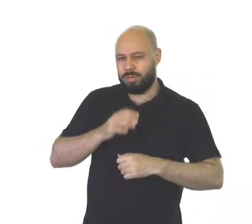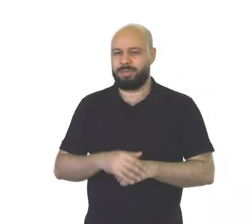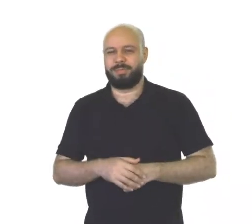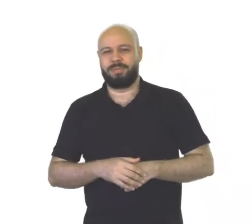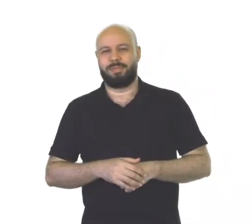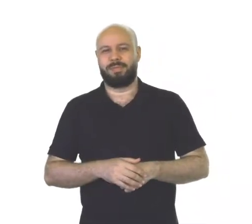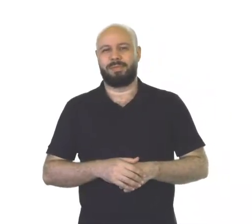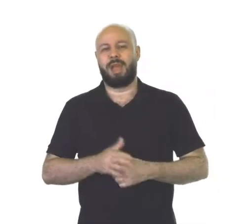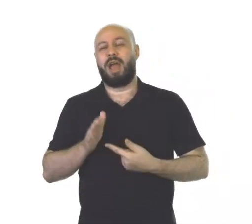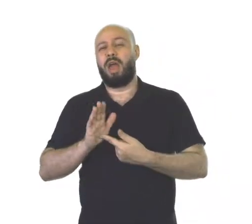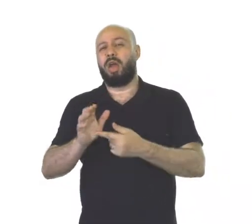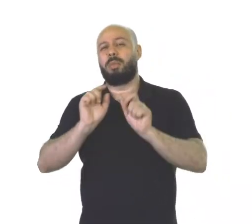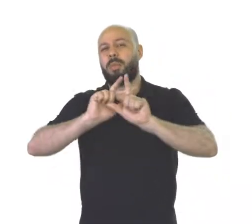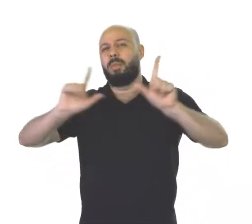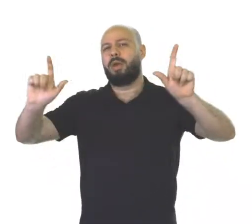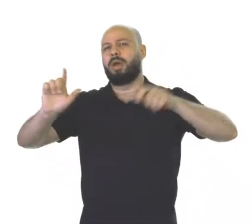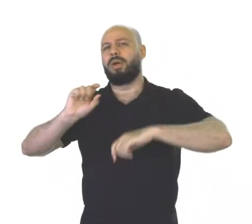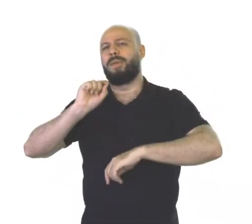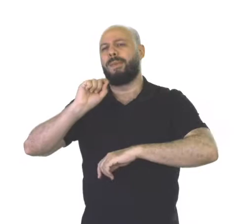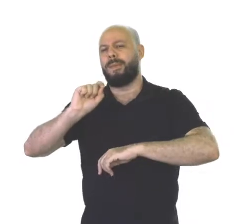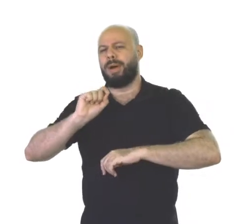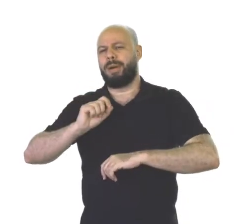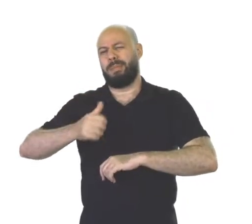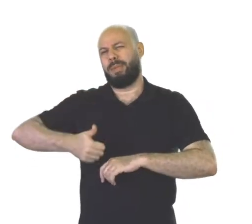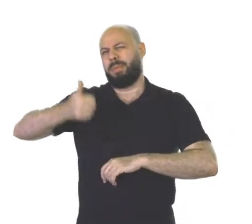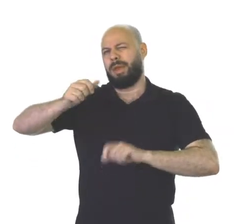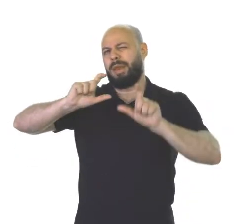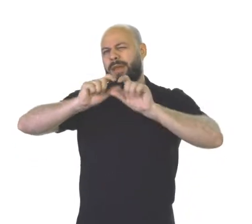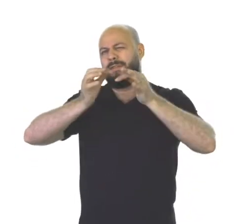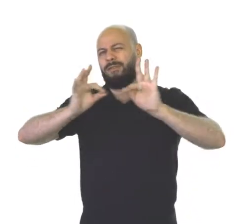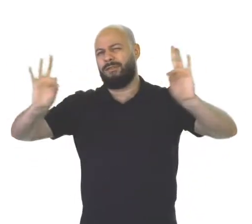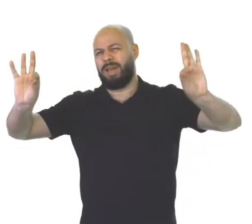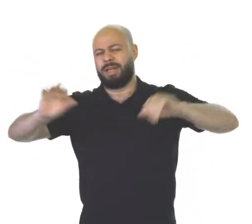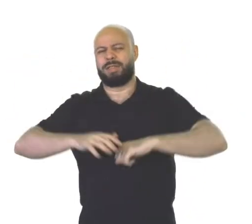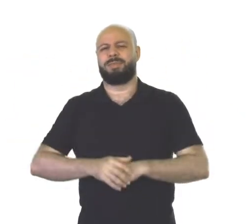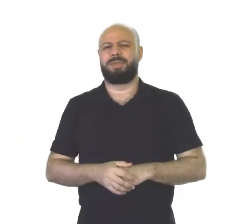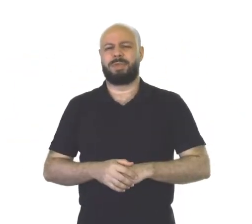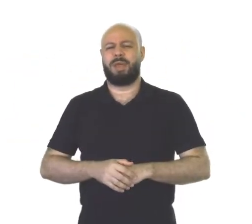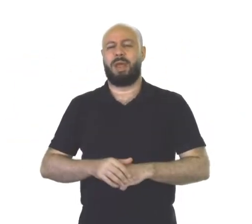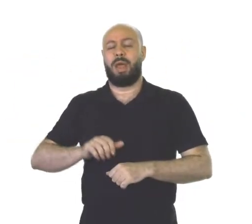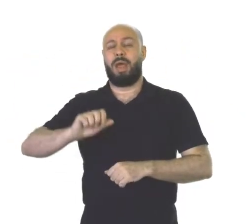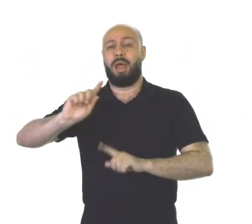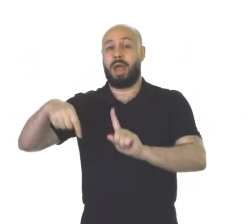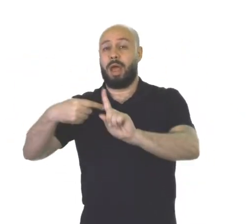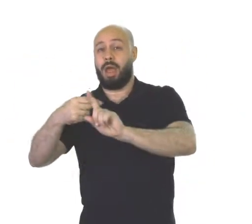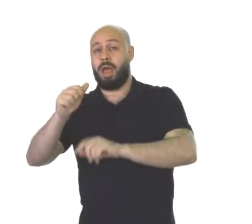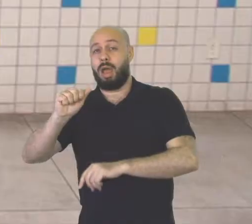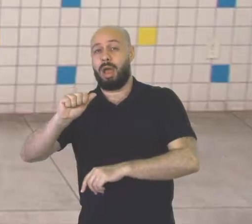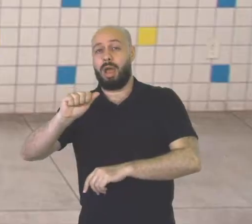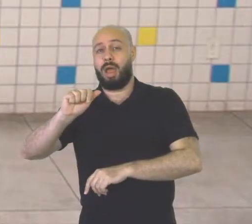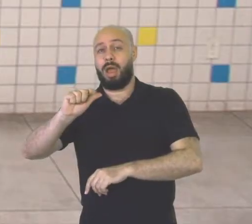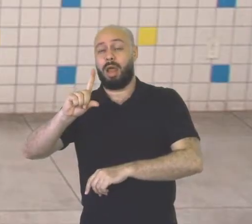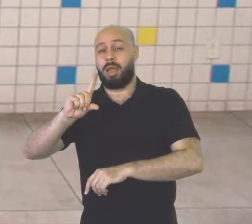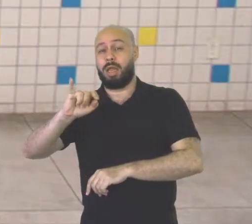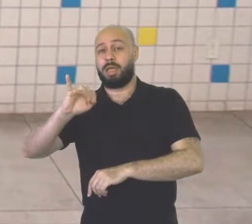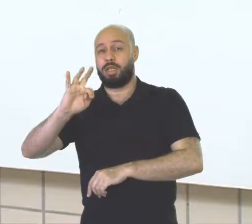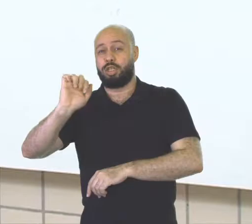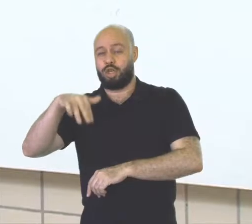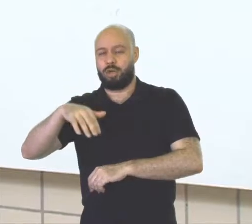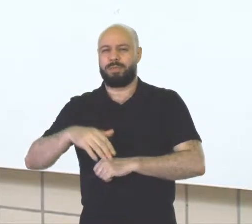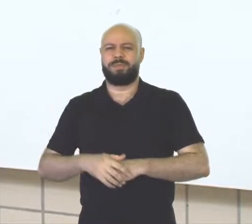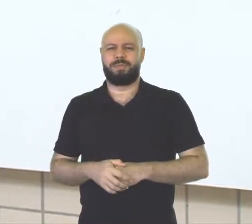no quadro para a gente a primeira frase aí sobre addition, certo, pessoal? Então,